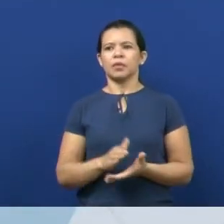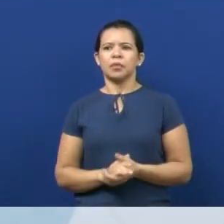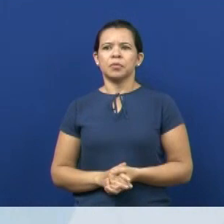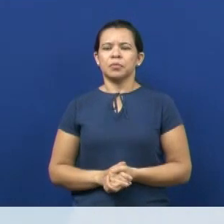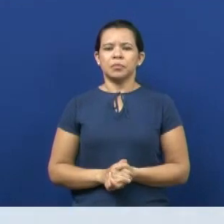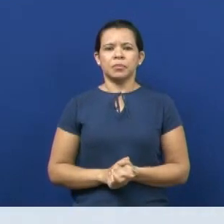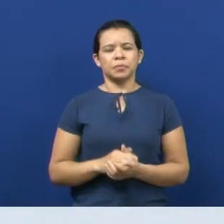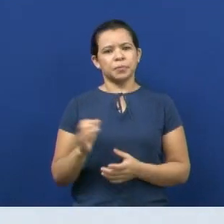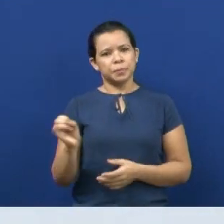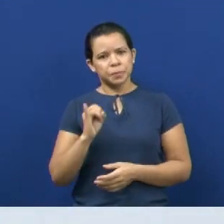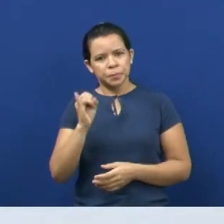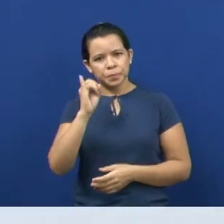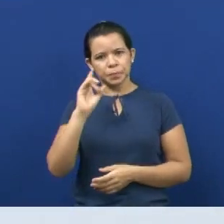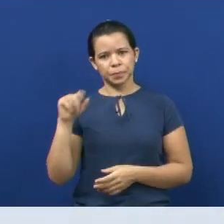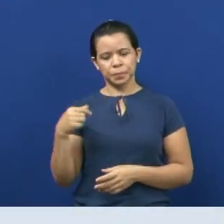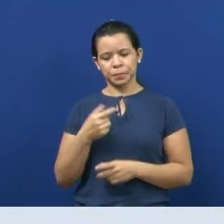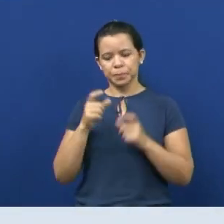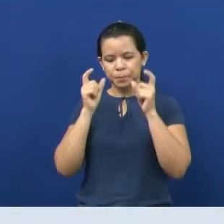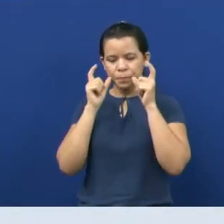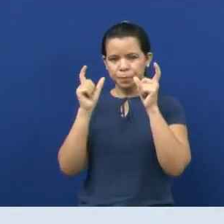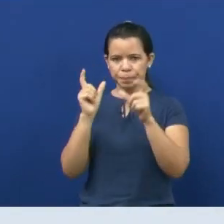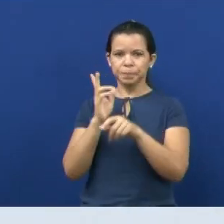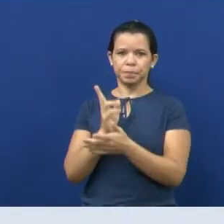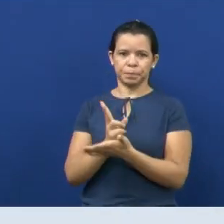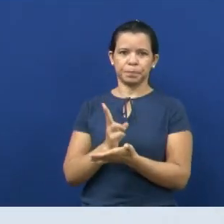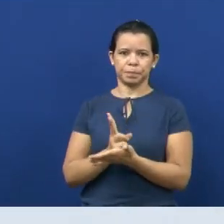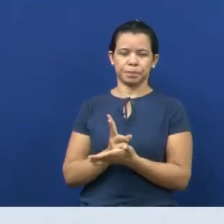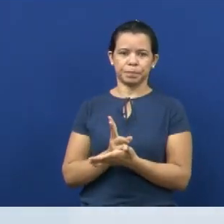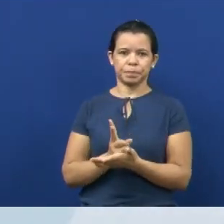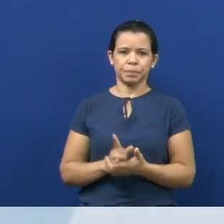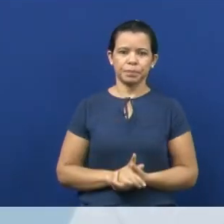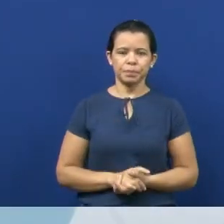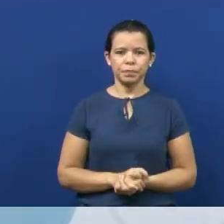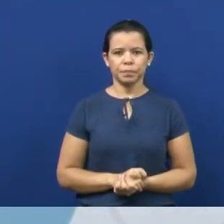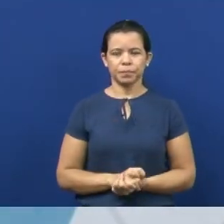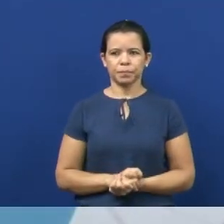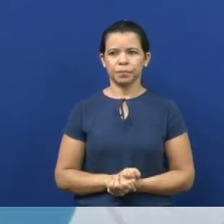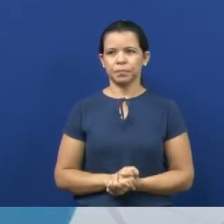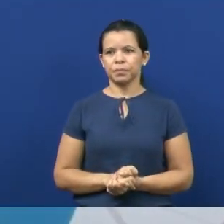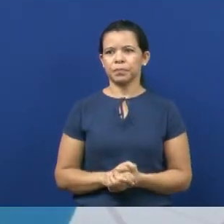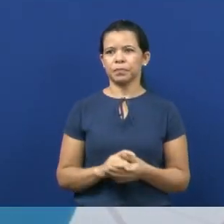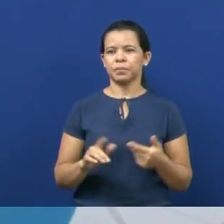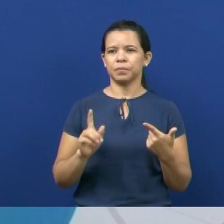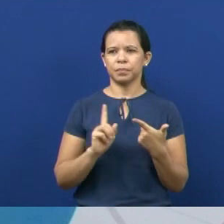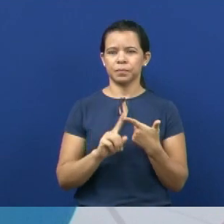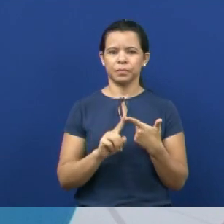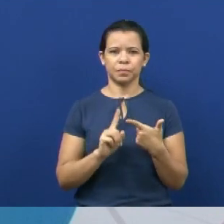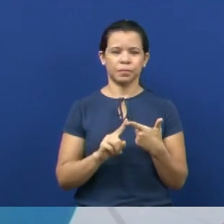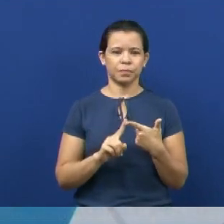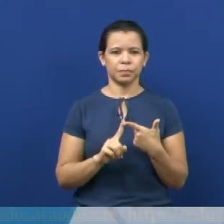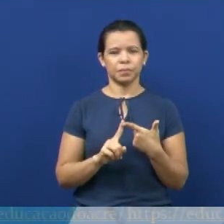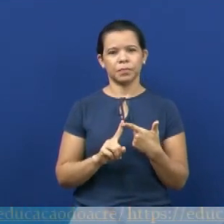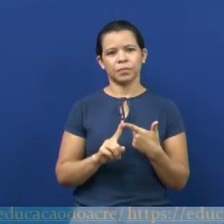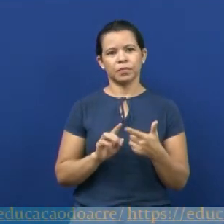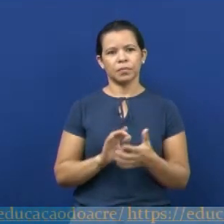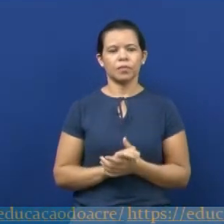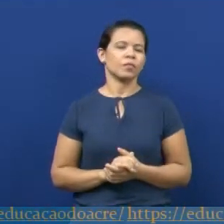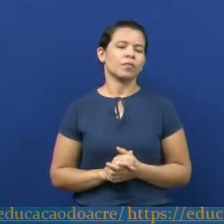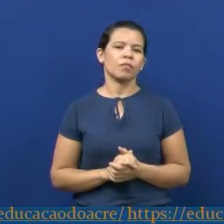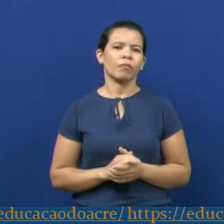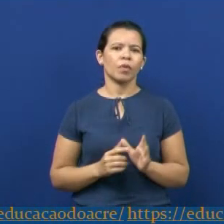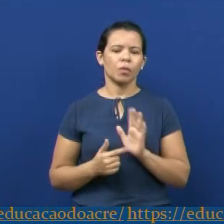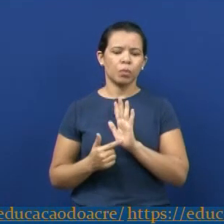e é importante a gente observar isso. Tudo bem? Então, vamos ver o item 2, representação do